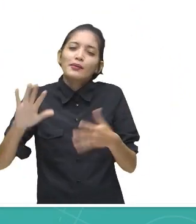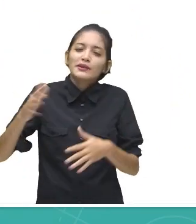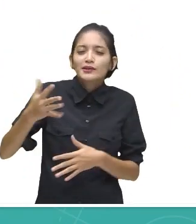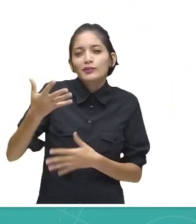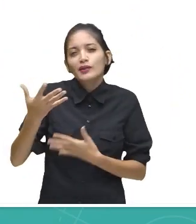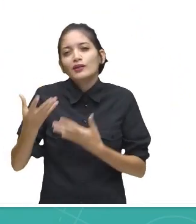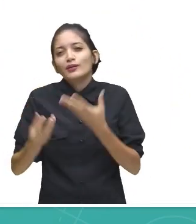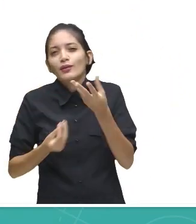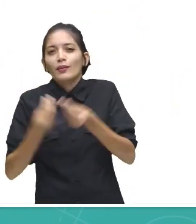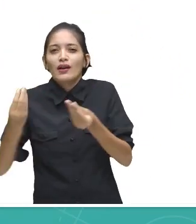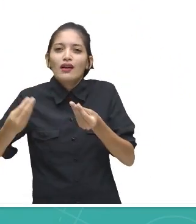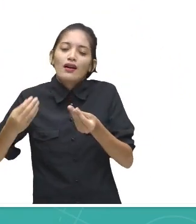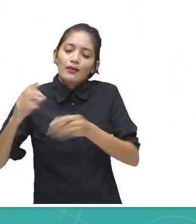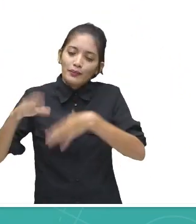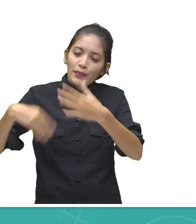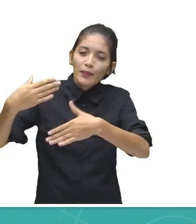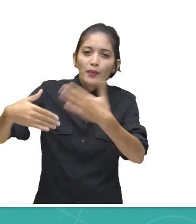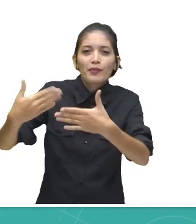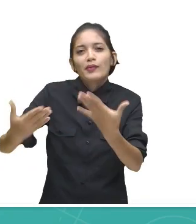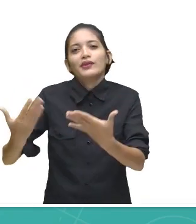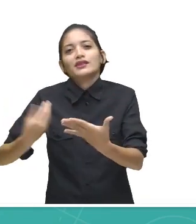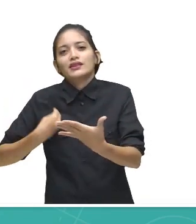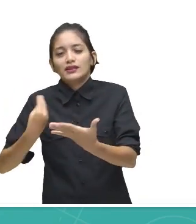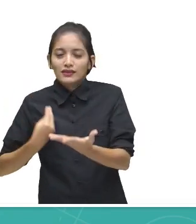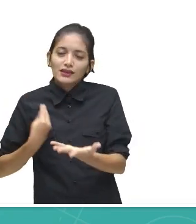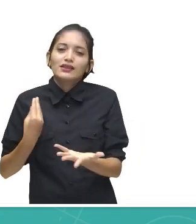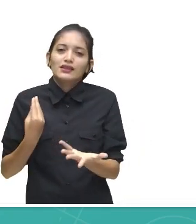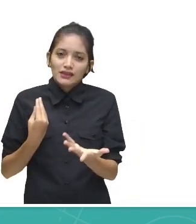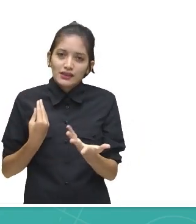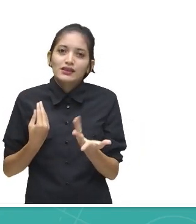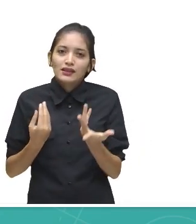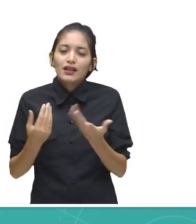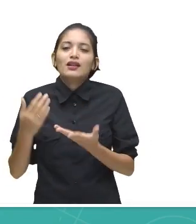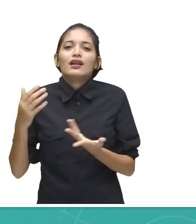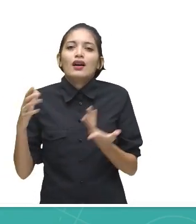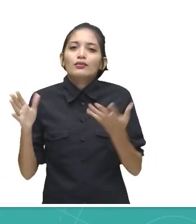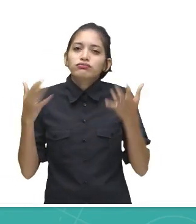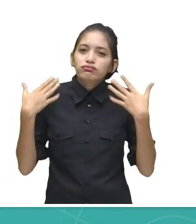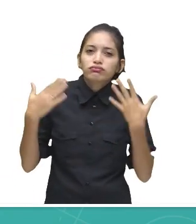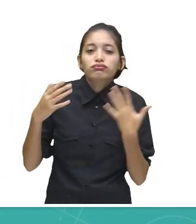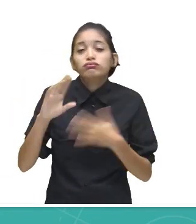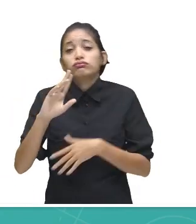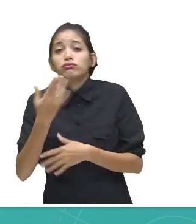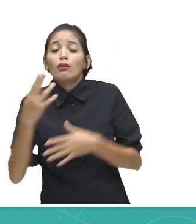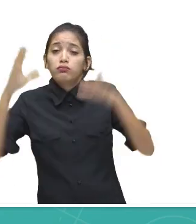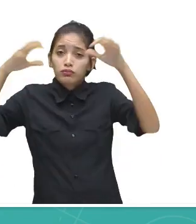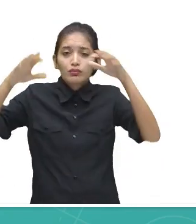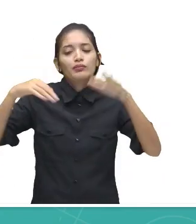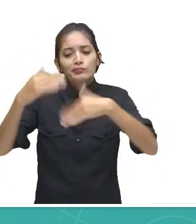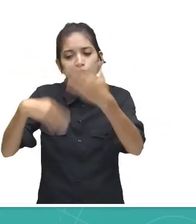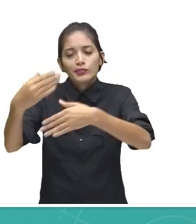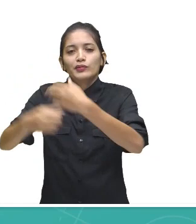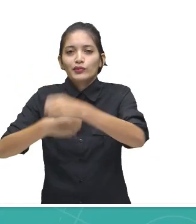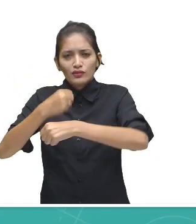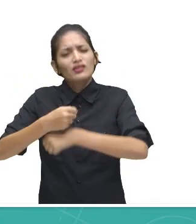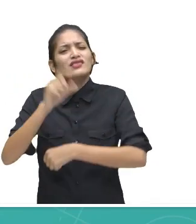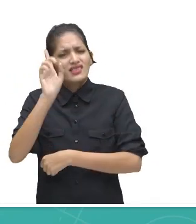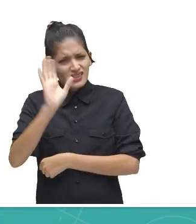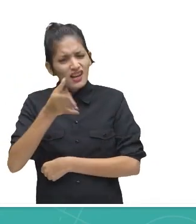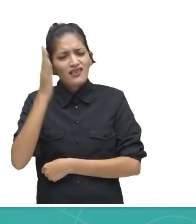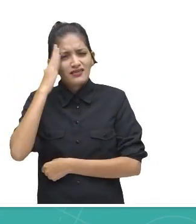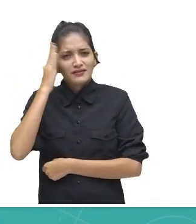aí a nossa rotina com relação aí às temperaturas e tudo mais ao longo do ano, certo? Você sabe disso,